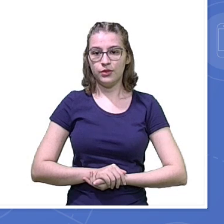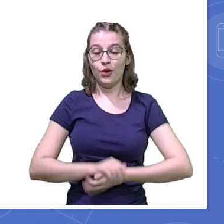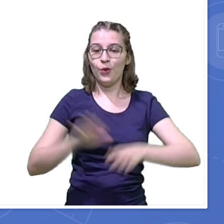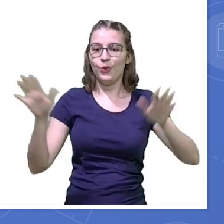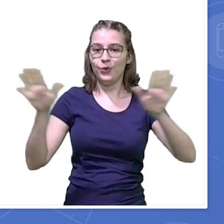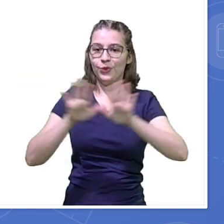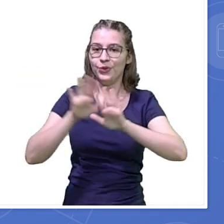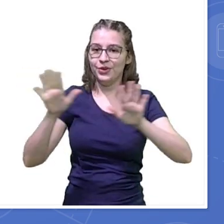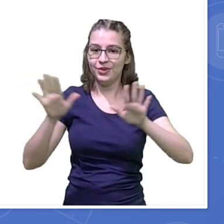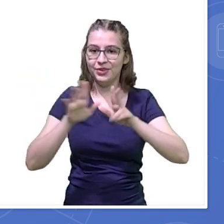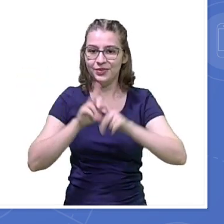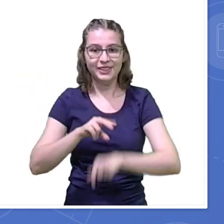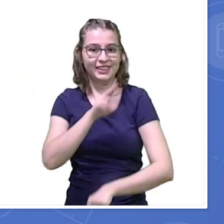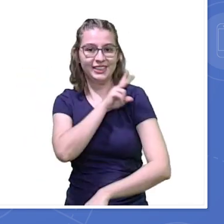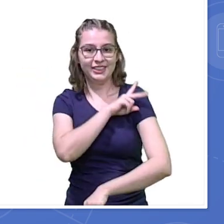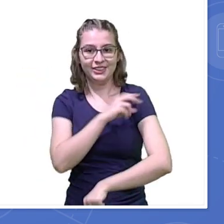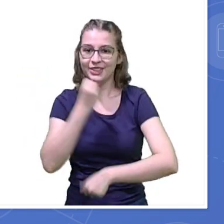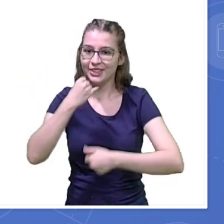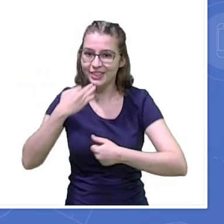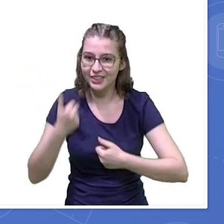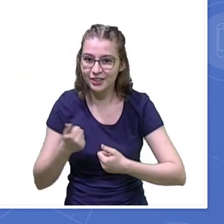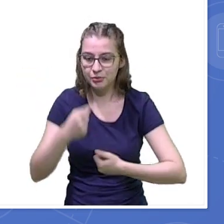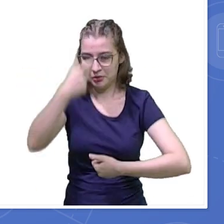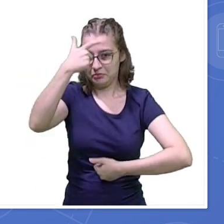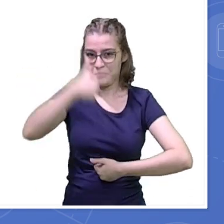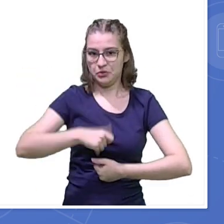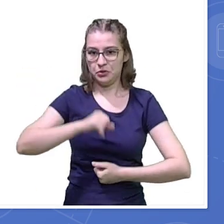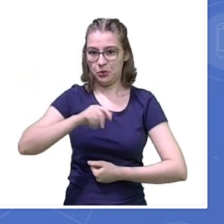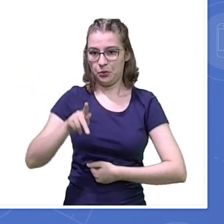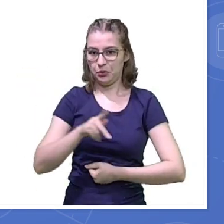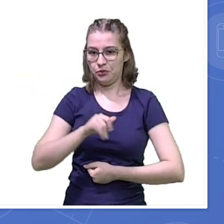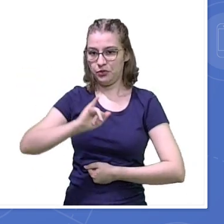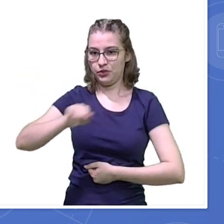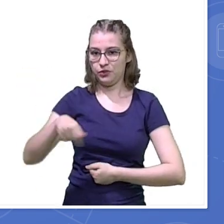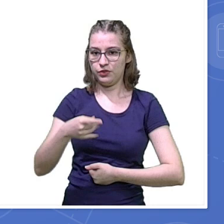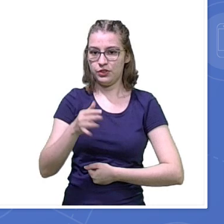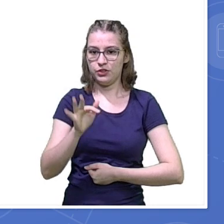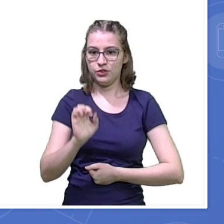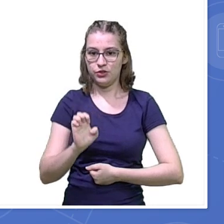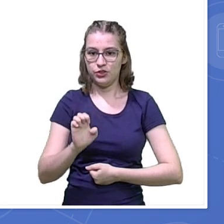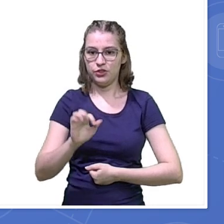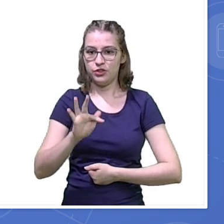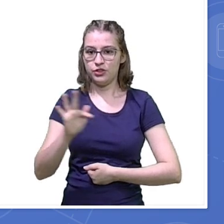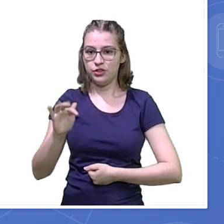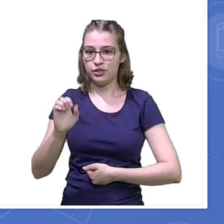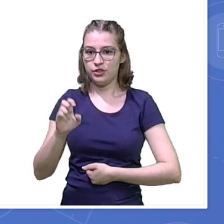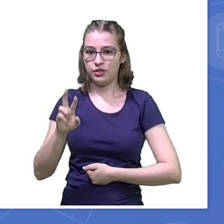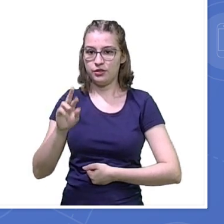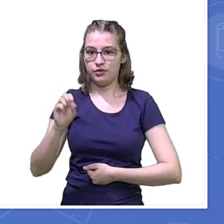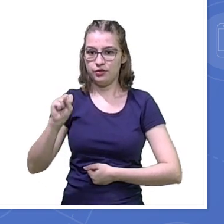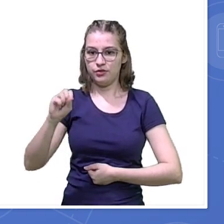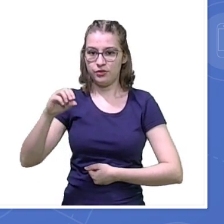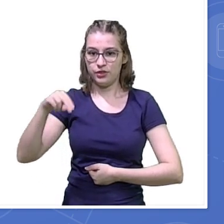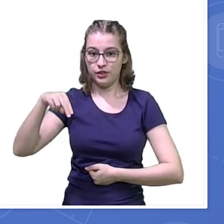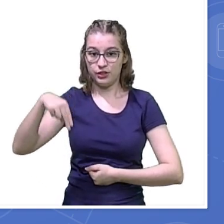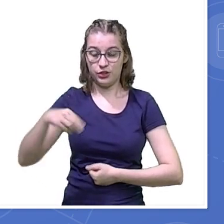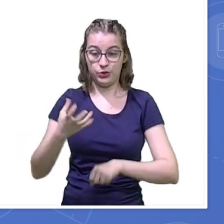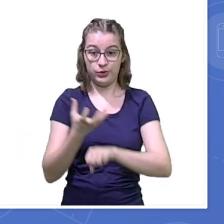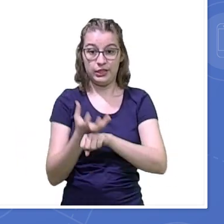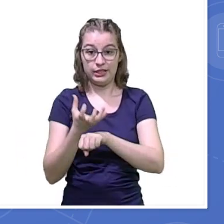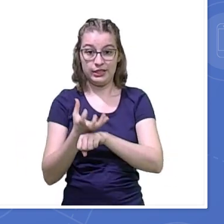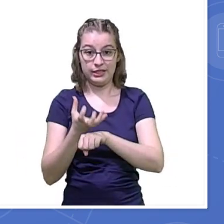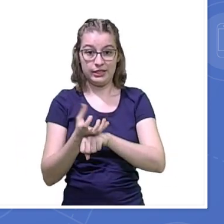E aí, pessoal do segundo ano, tudo bem com vocês? Eu sou o professor Jefferson, um dos professores do Aula em Casa Amazonas em